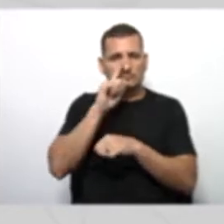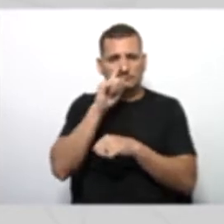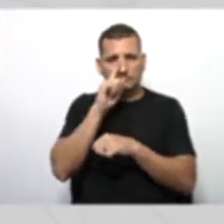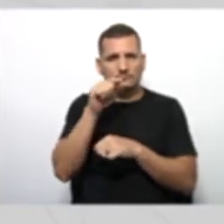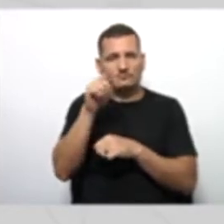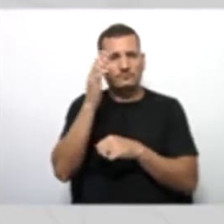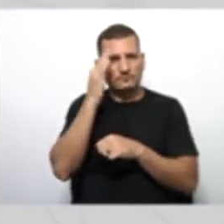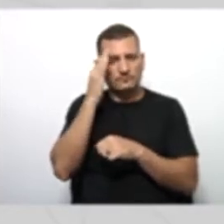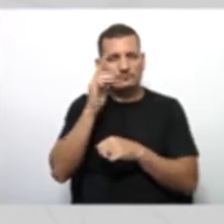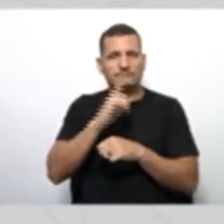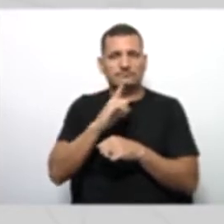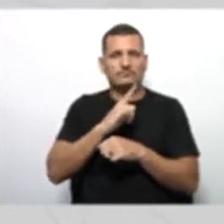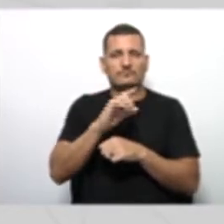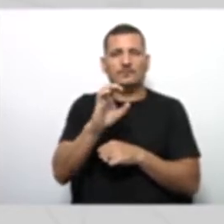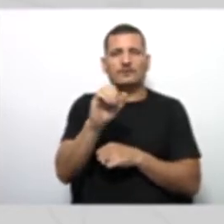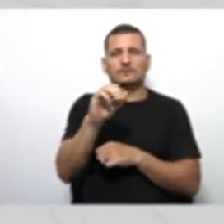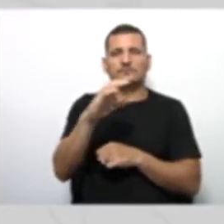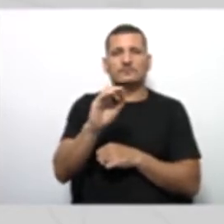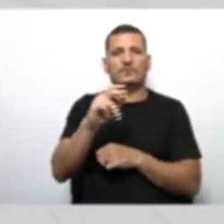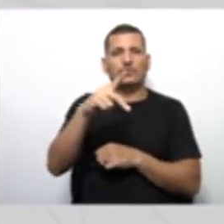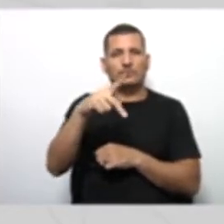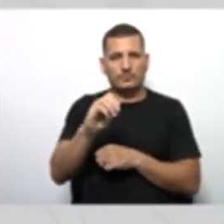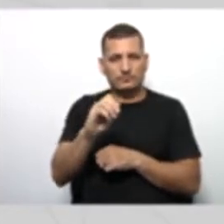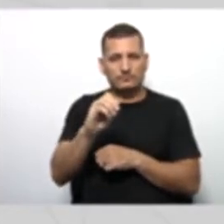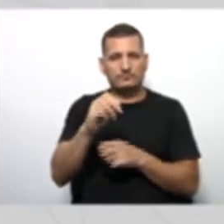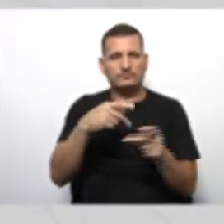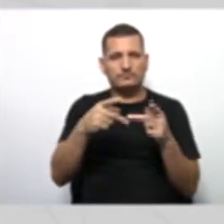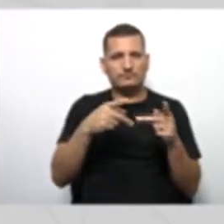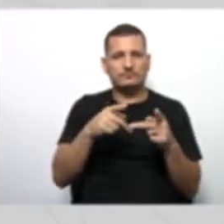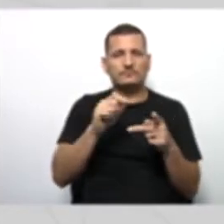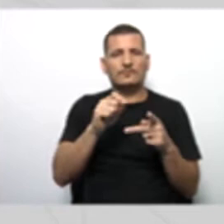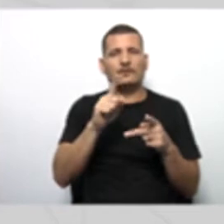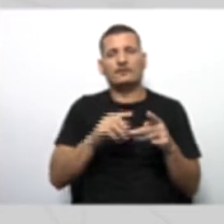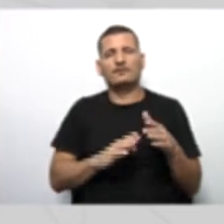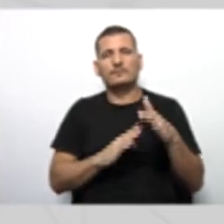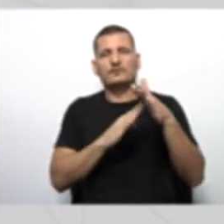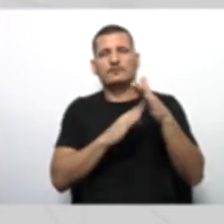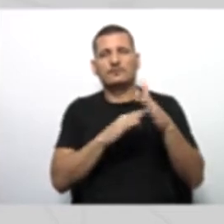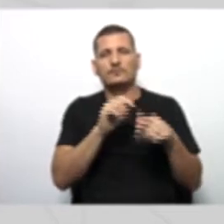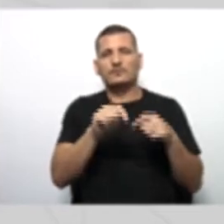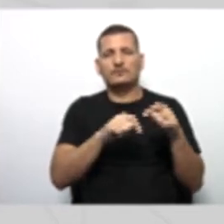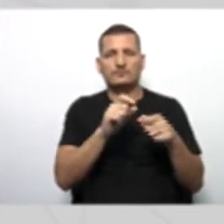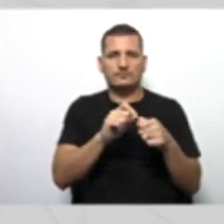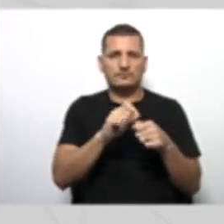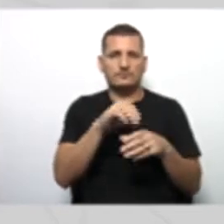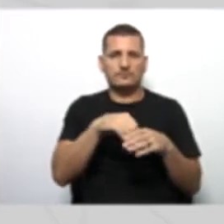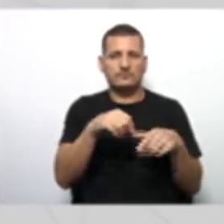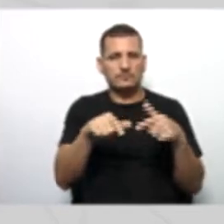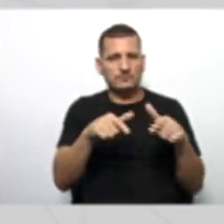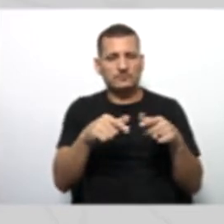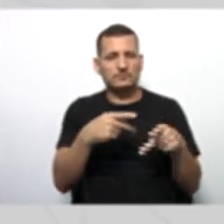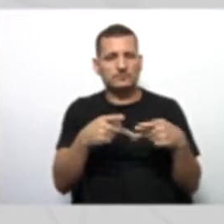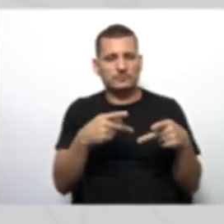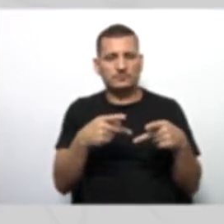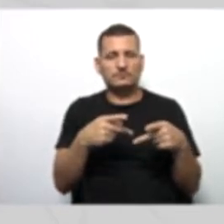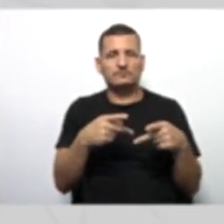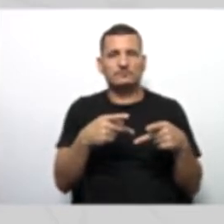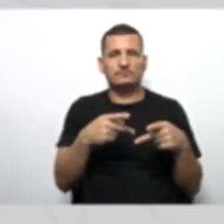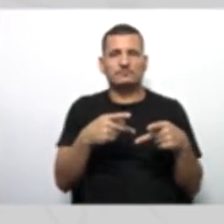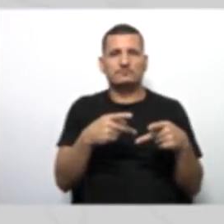escopo do projeto. No escopo do projeto, a gente vai delimitar lá as atividades que nós vamos fazer, certo? E vai trazer isso de